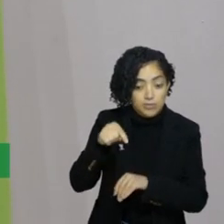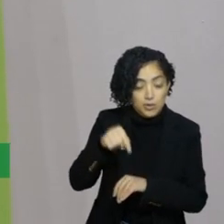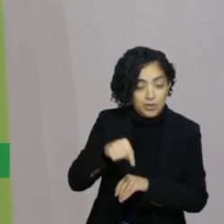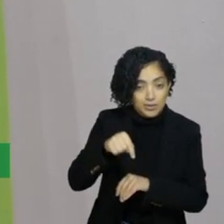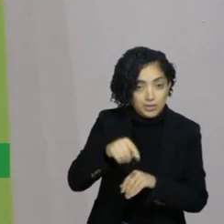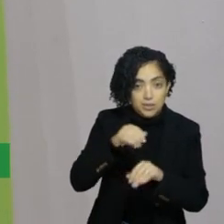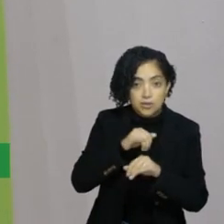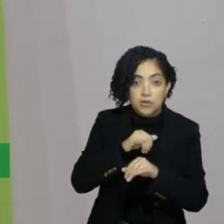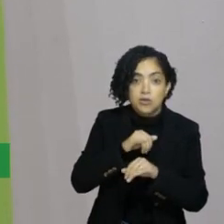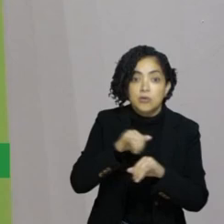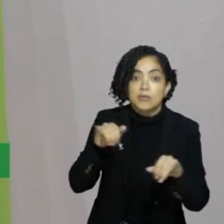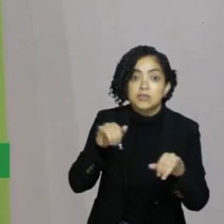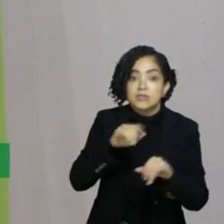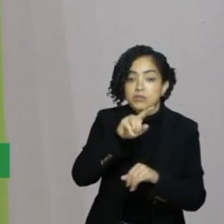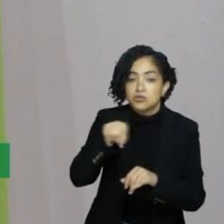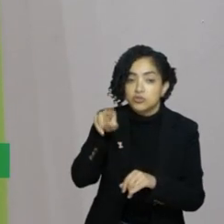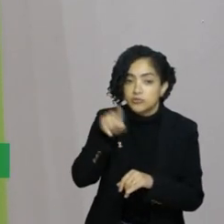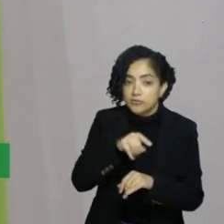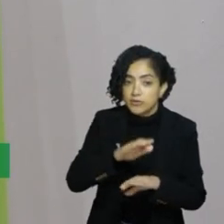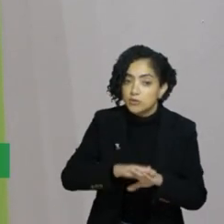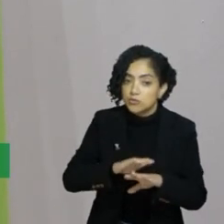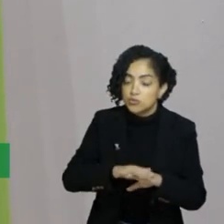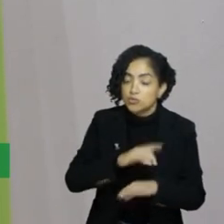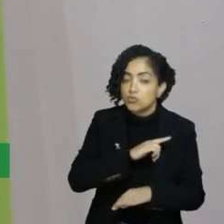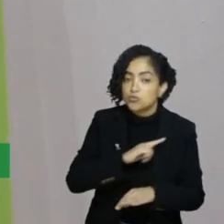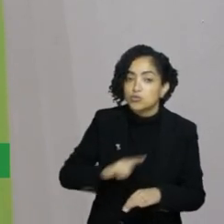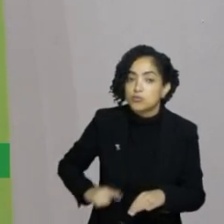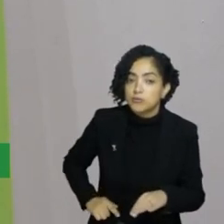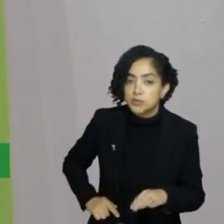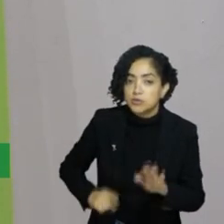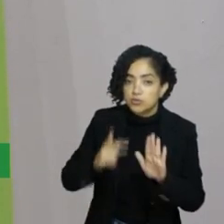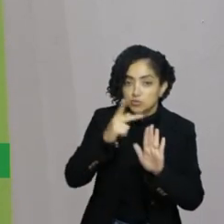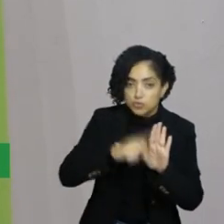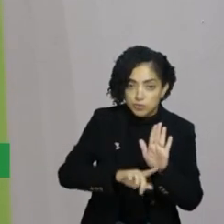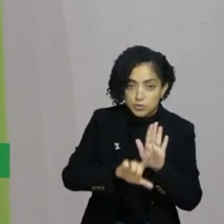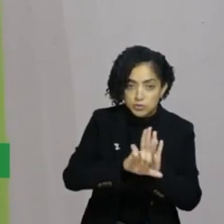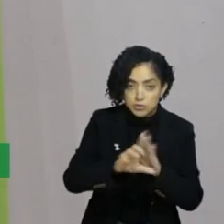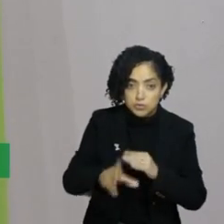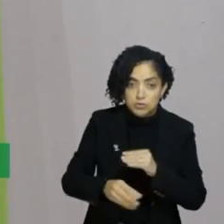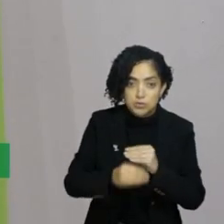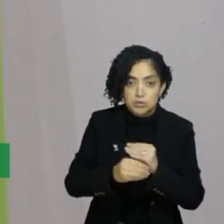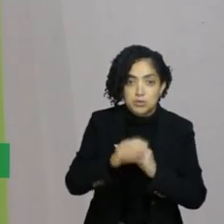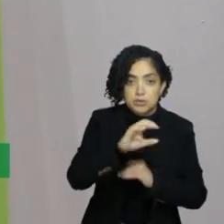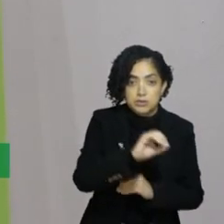mensagem de veto do governador sobre um projeto de lei complementar de número